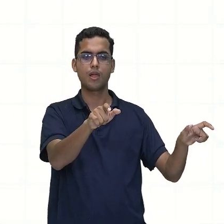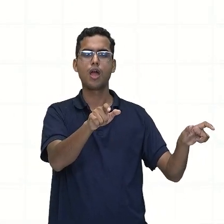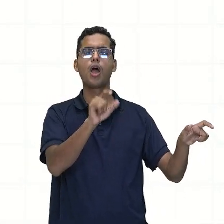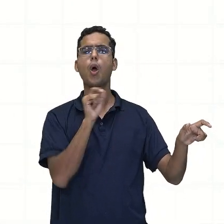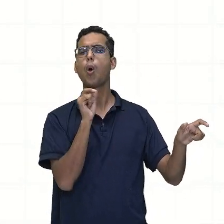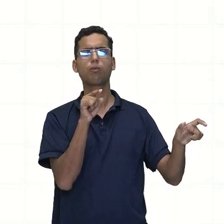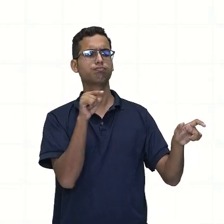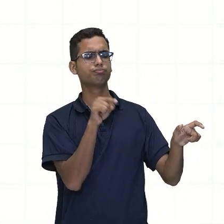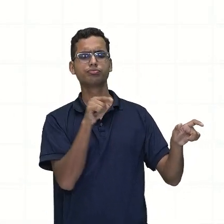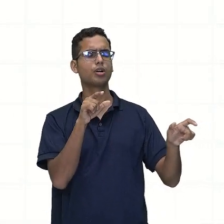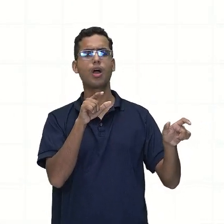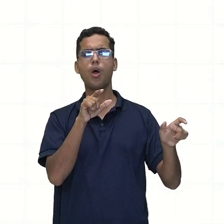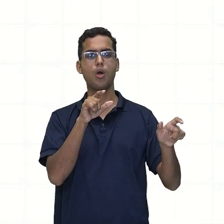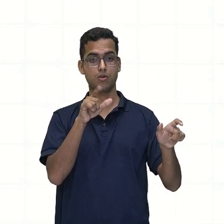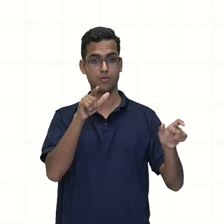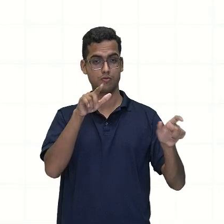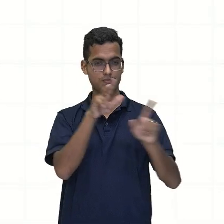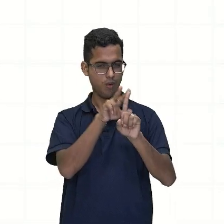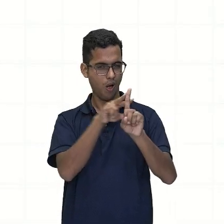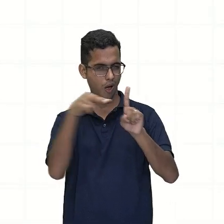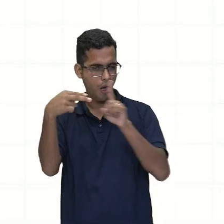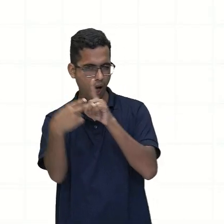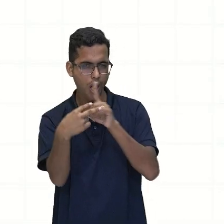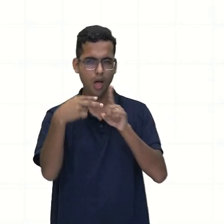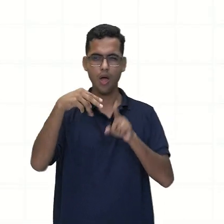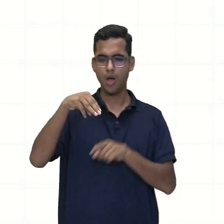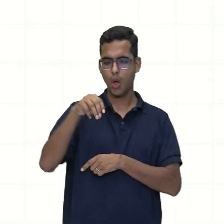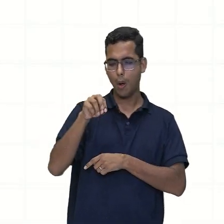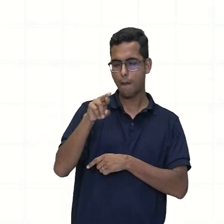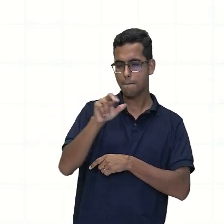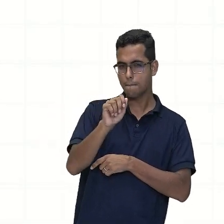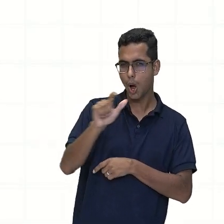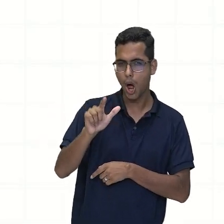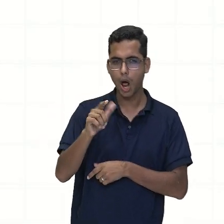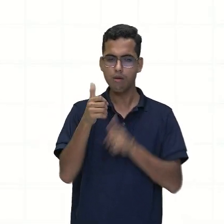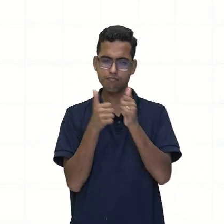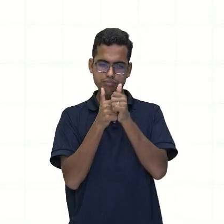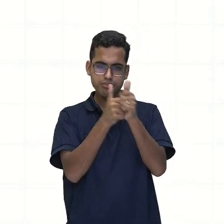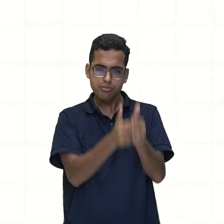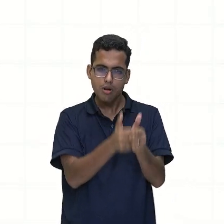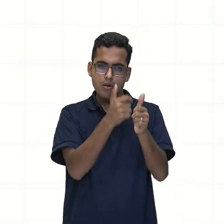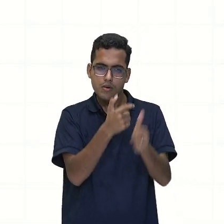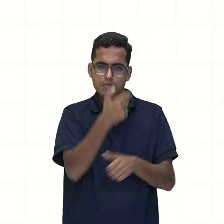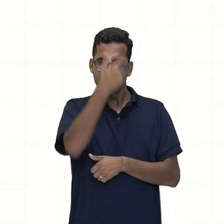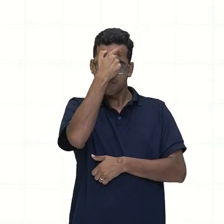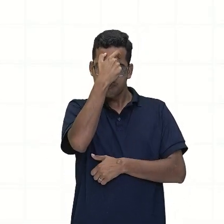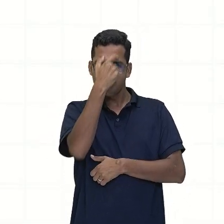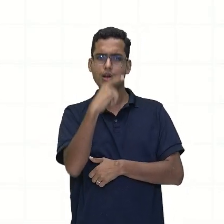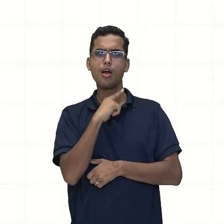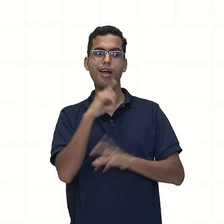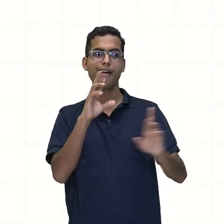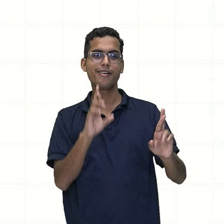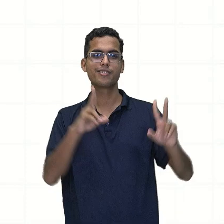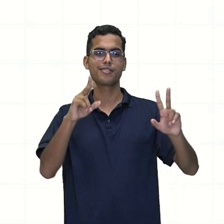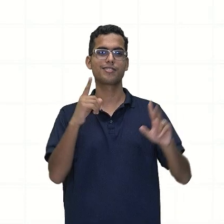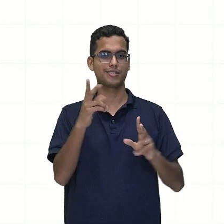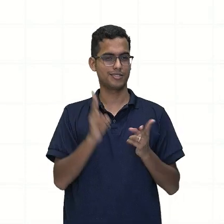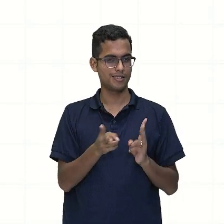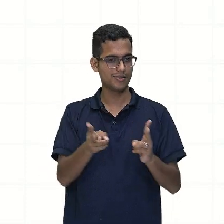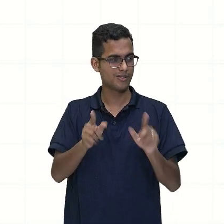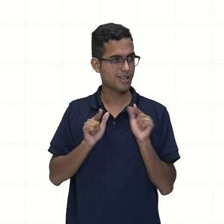referências no ponto de vista moral, né? Porque quando pensamos na dimensão das lideranças